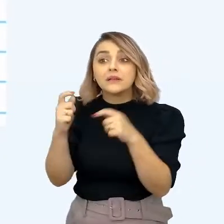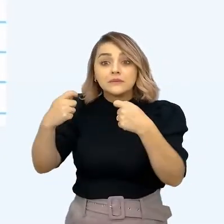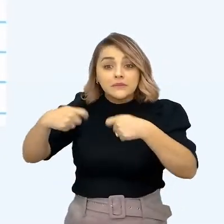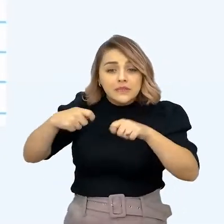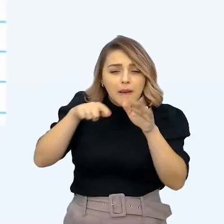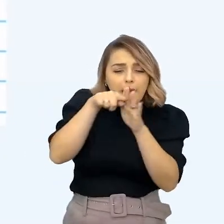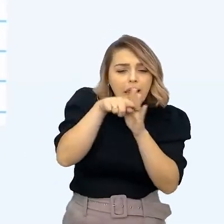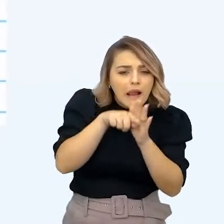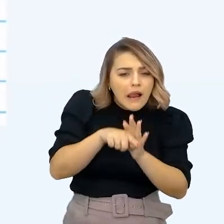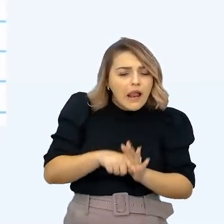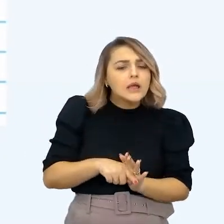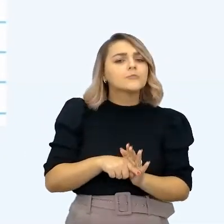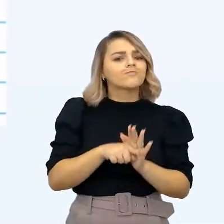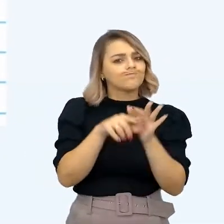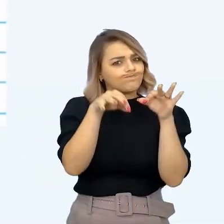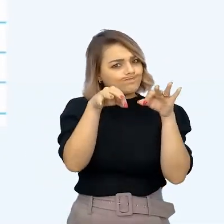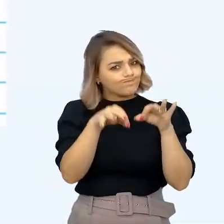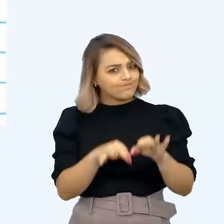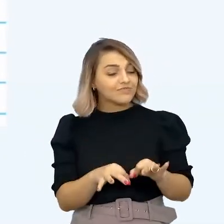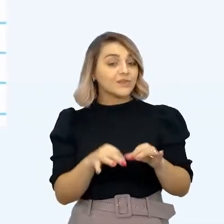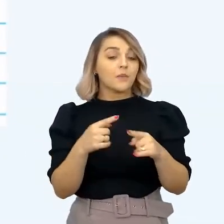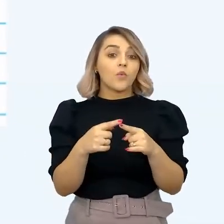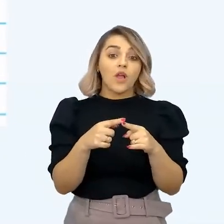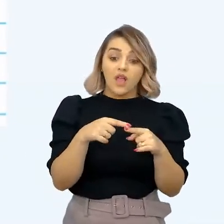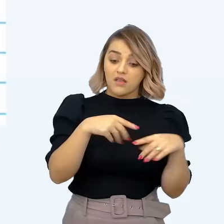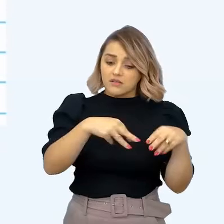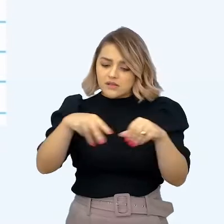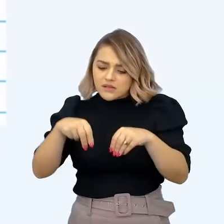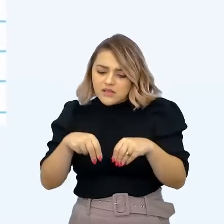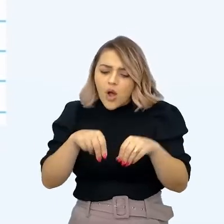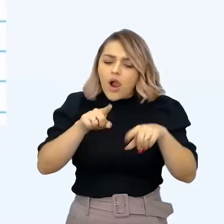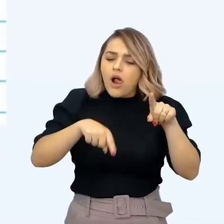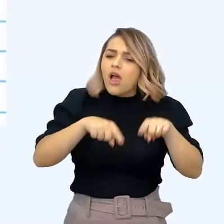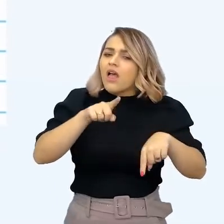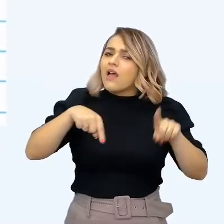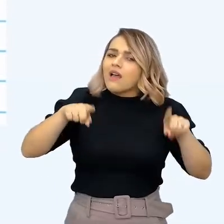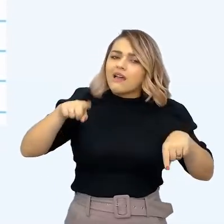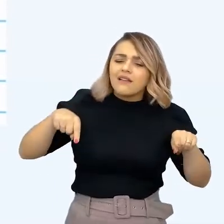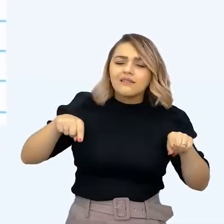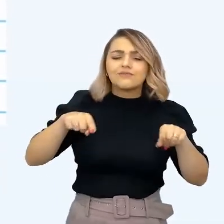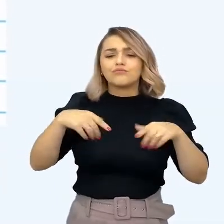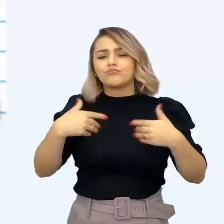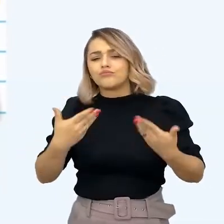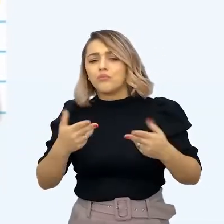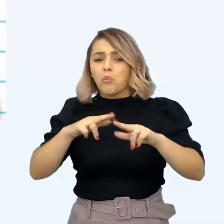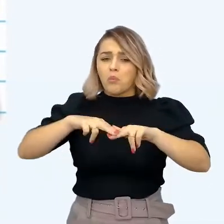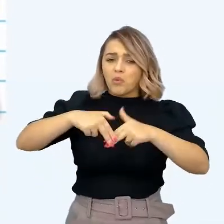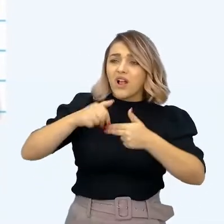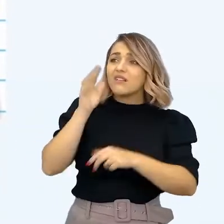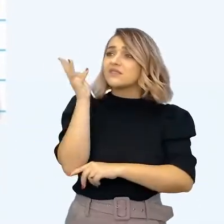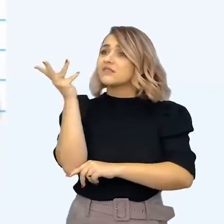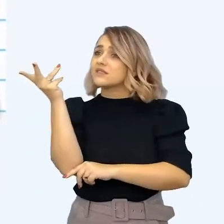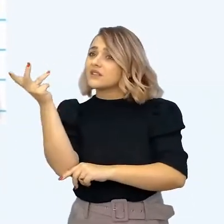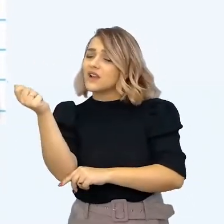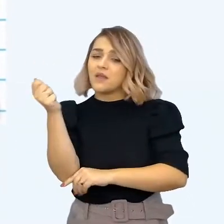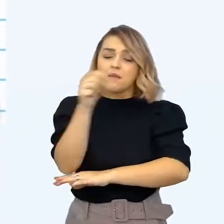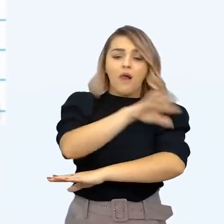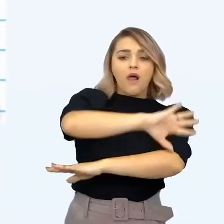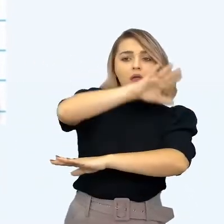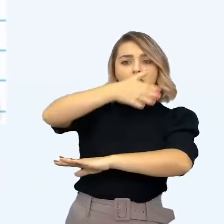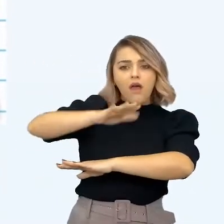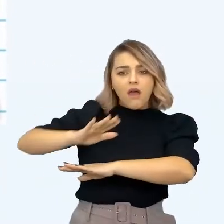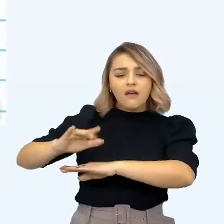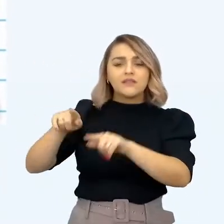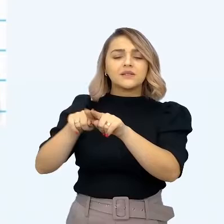apurado. Afinal de contas, os solos variam muito conforme o relevo, a rocha, a vegetação e o clima. Somente com informações